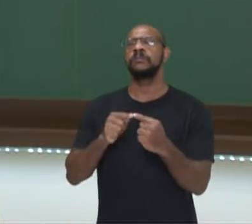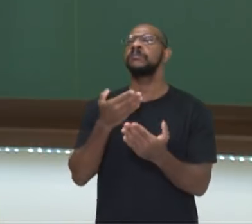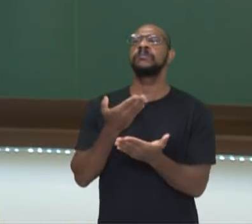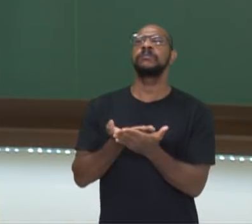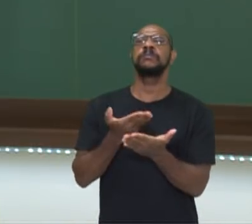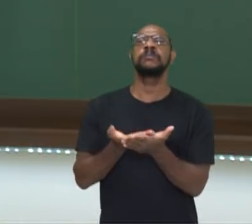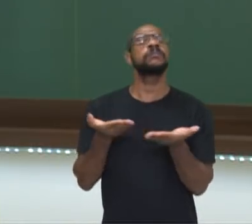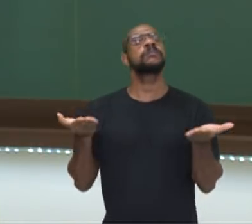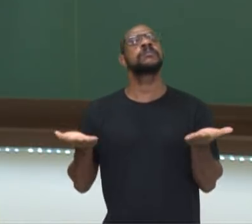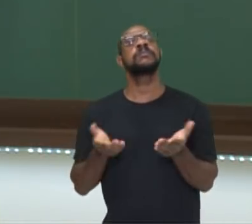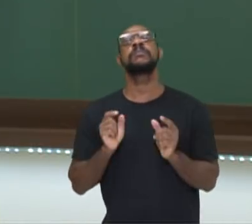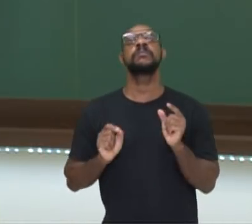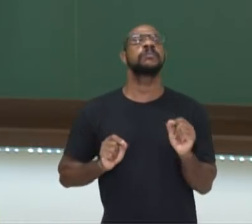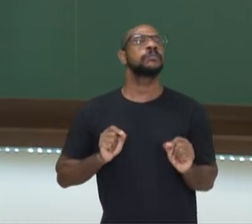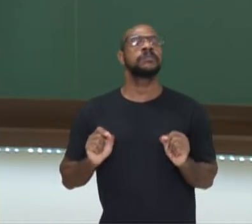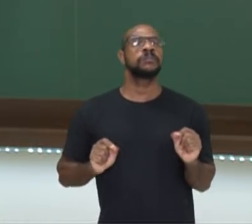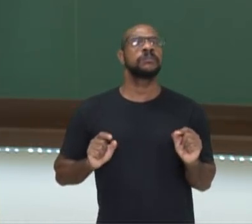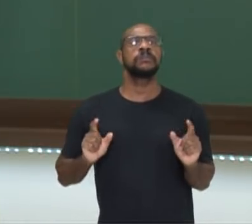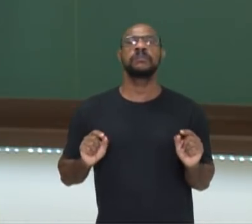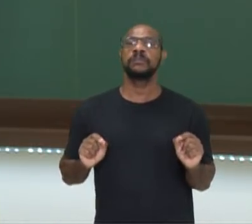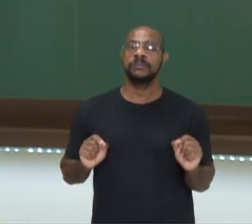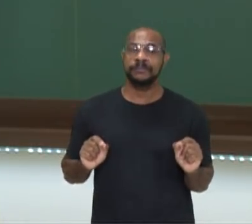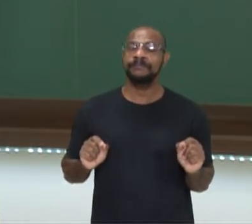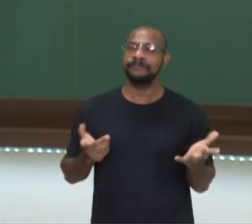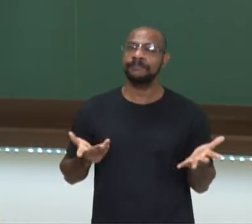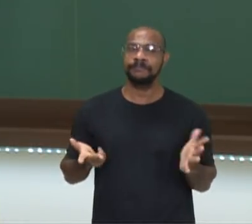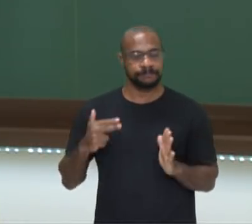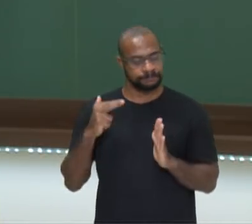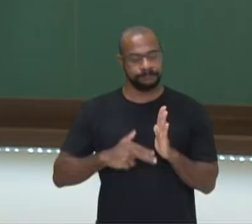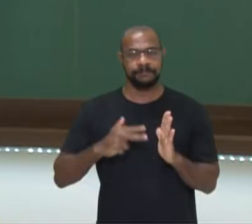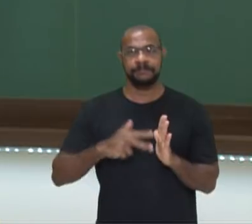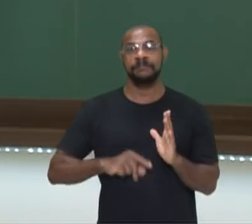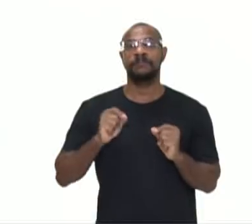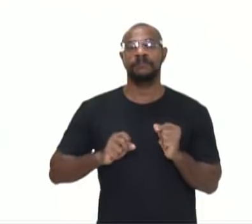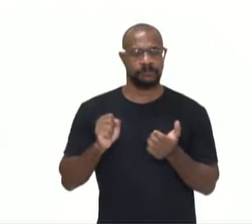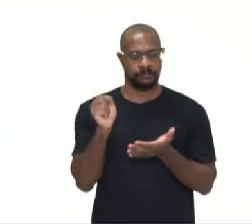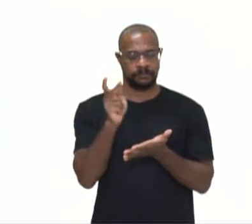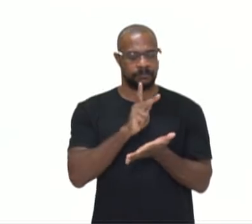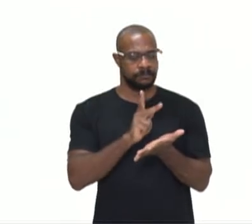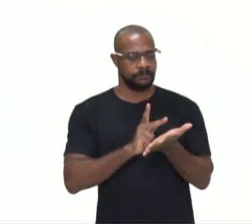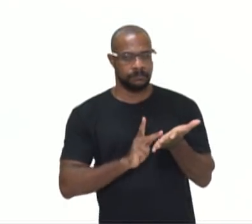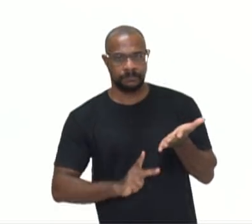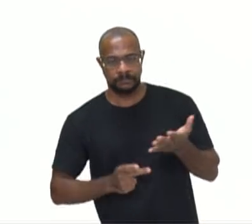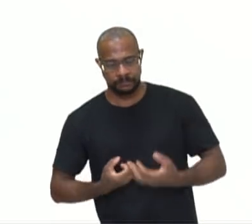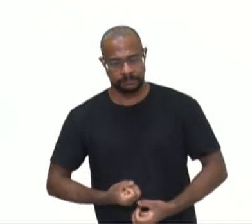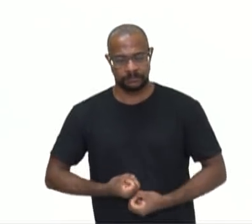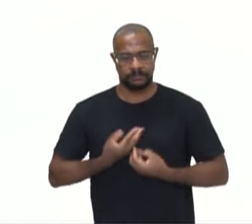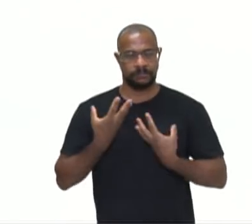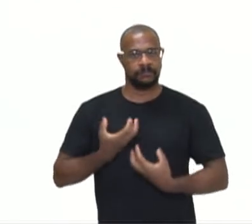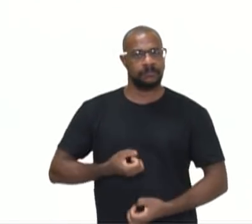nossa aula de hoje? Nós vamos ler poema ou poemas,